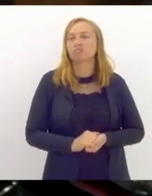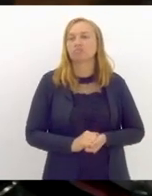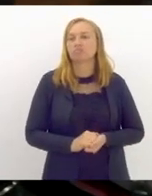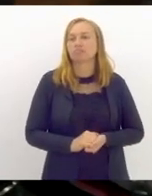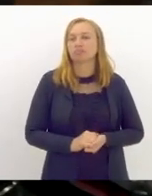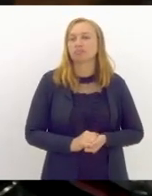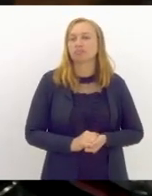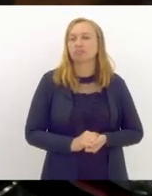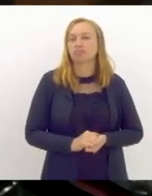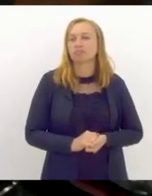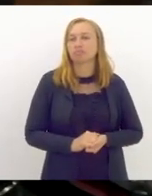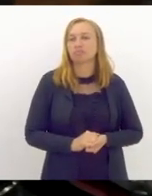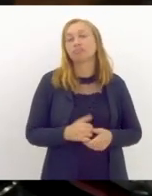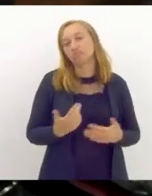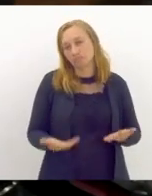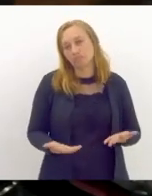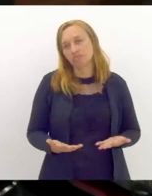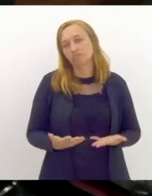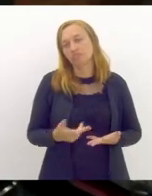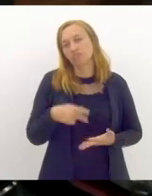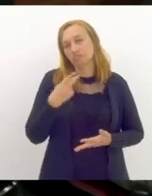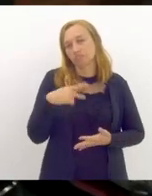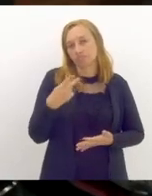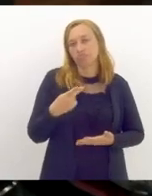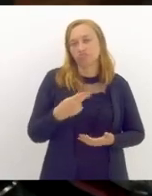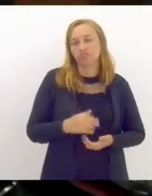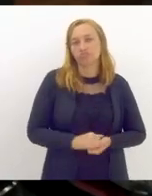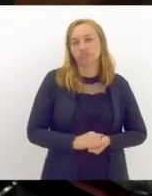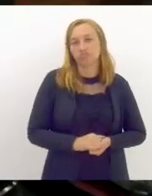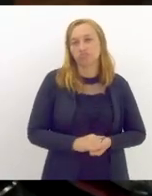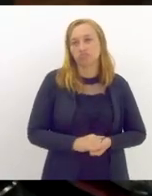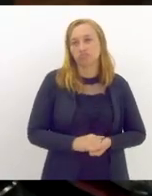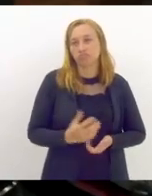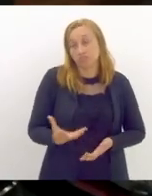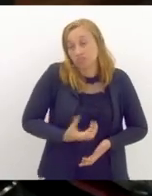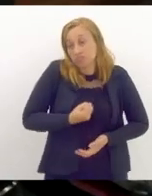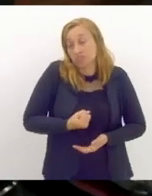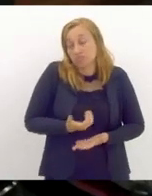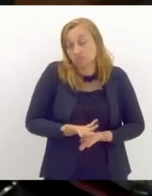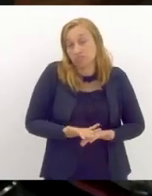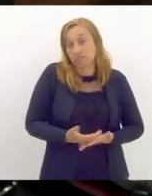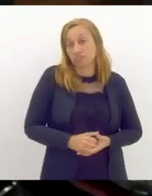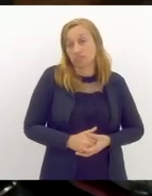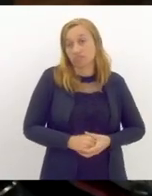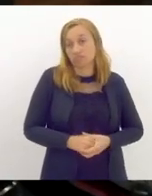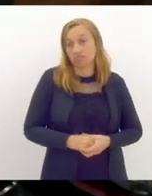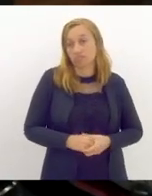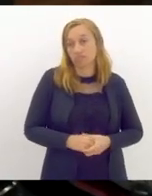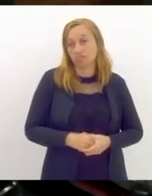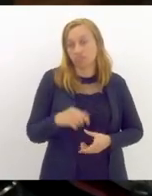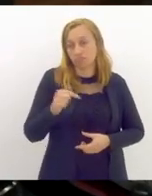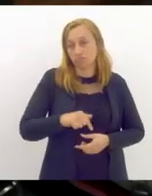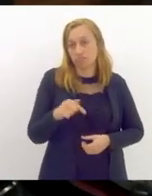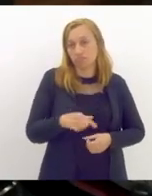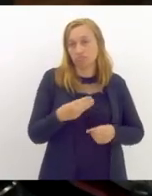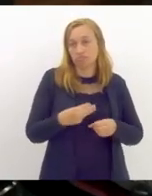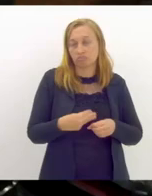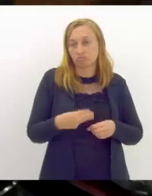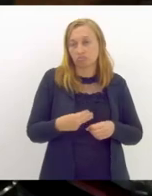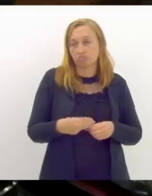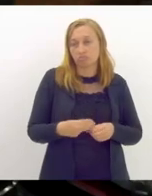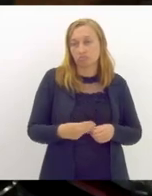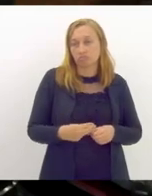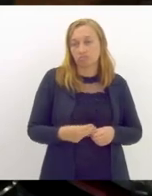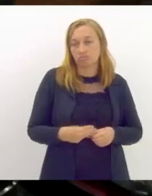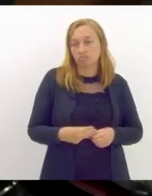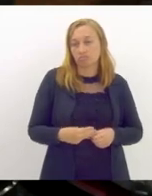Prefeito então eu confesso que me surpreende né o fato de que aqui o município